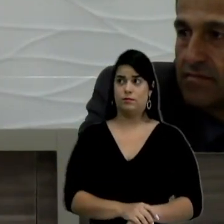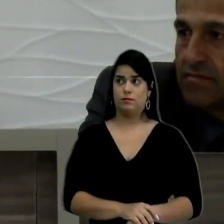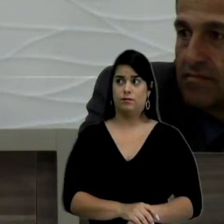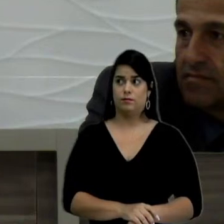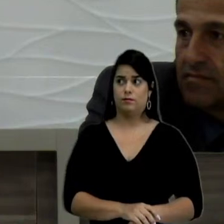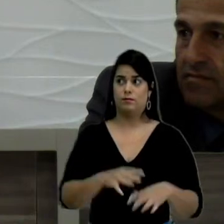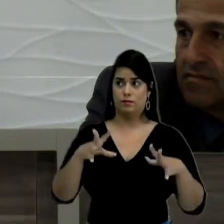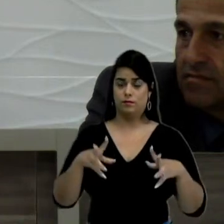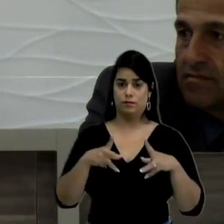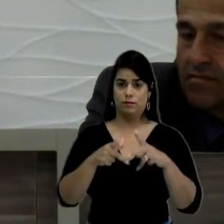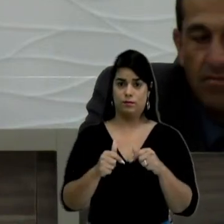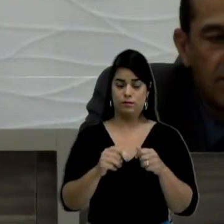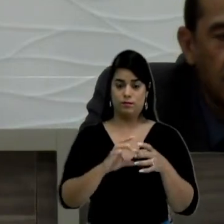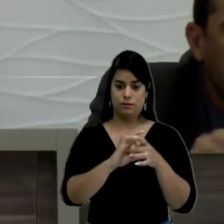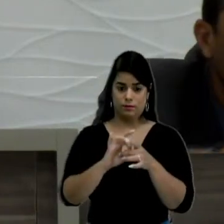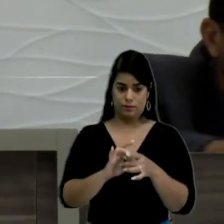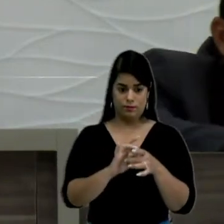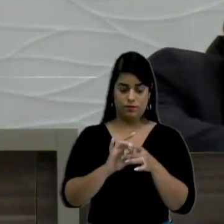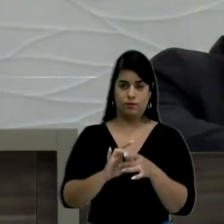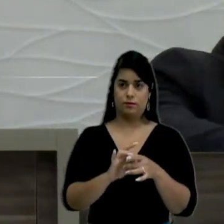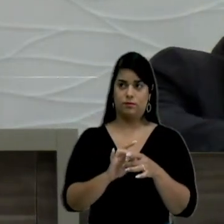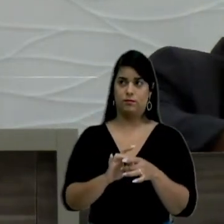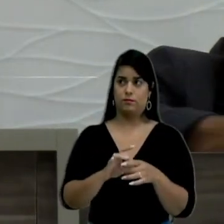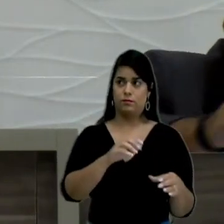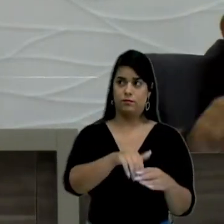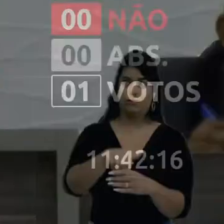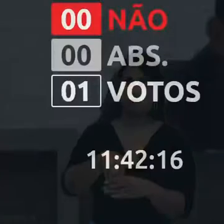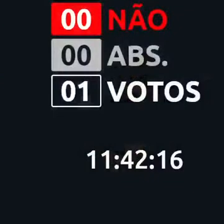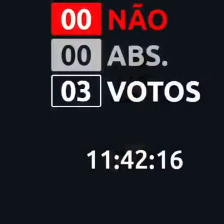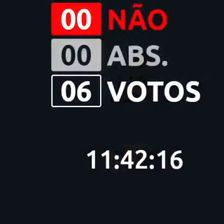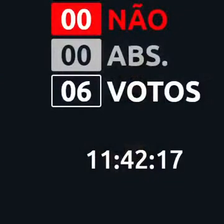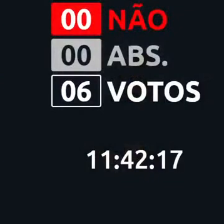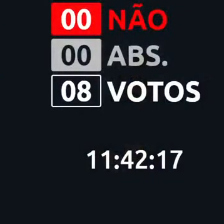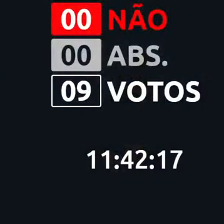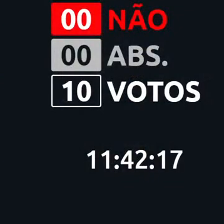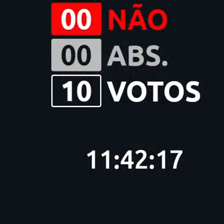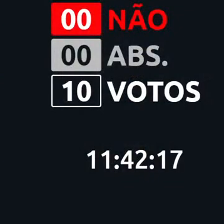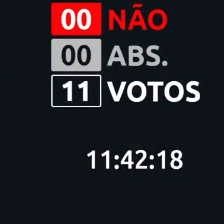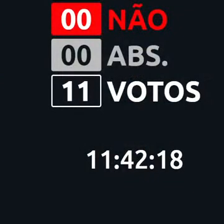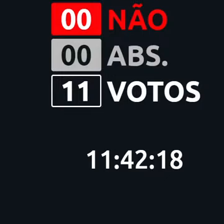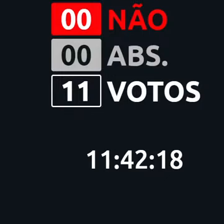Todos de uma vez. Bora votar?